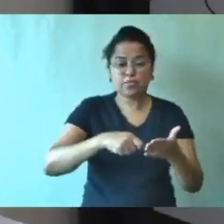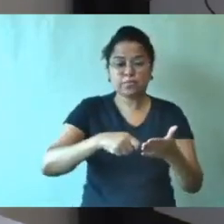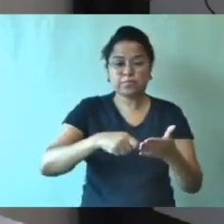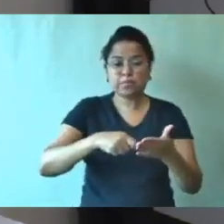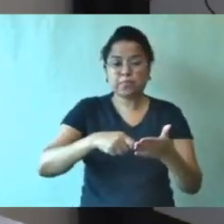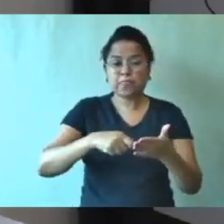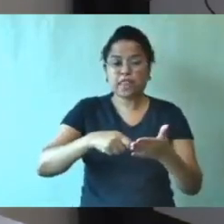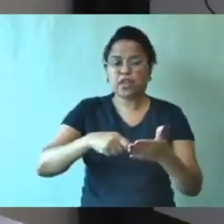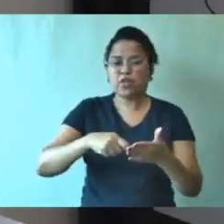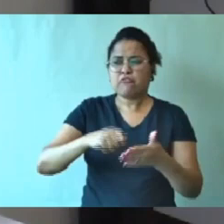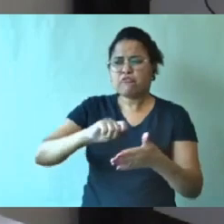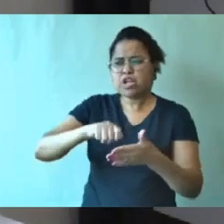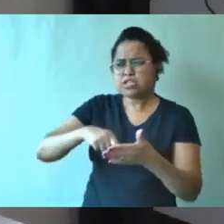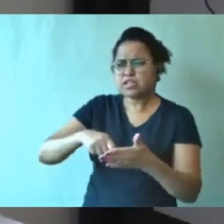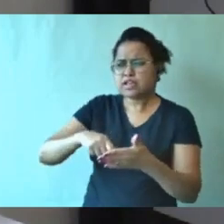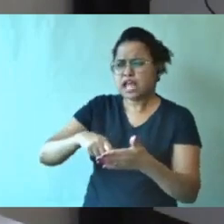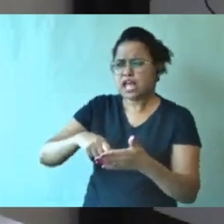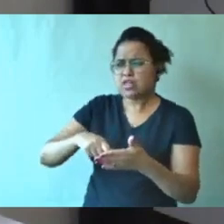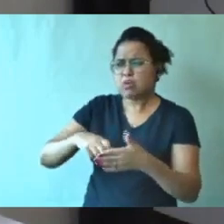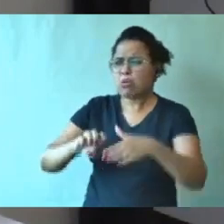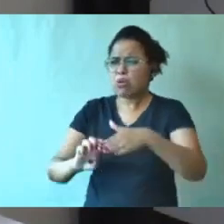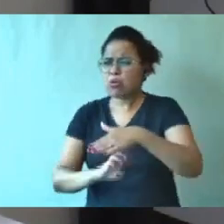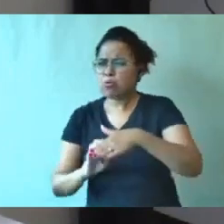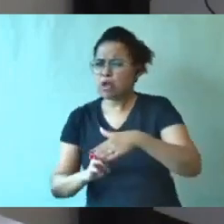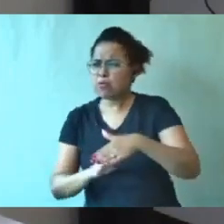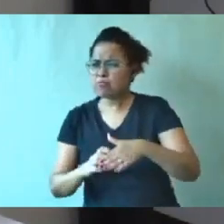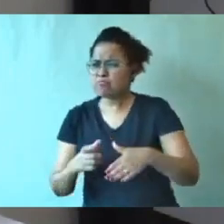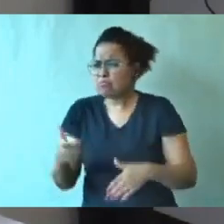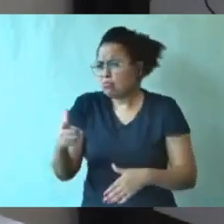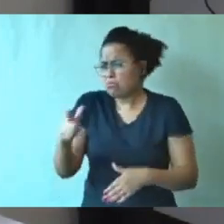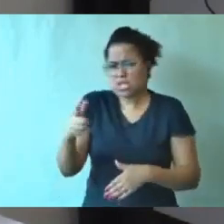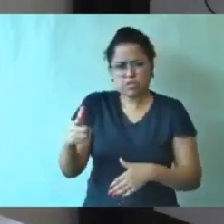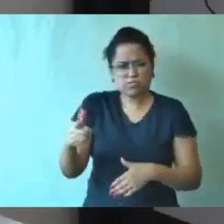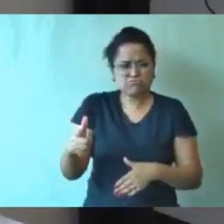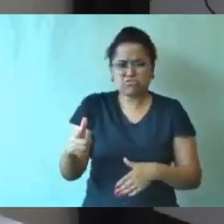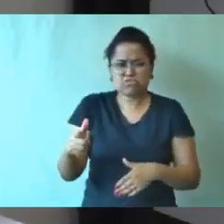foi assinado com uma empresa que não tinha, de fato, essas